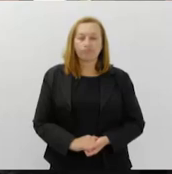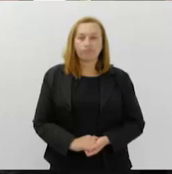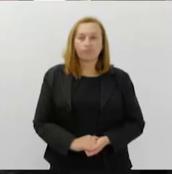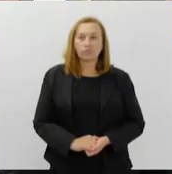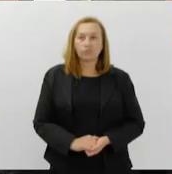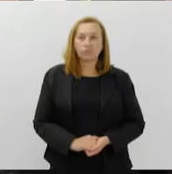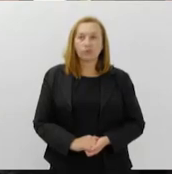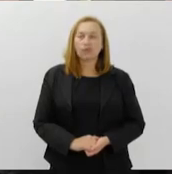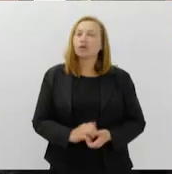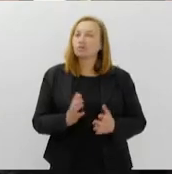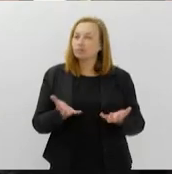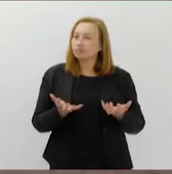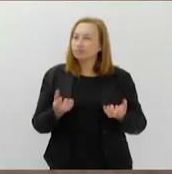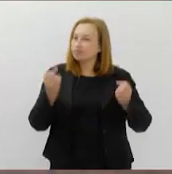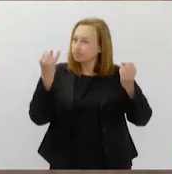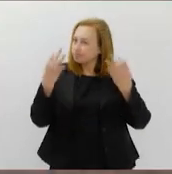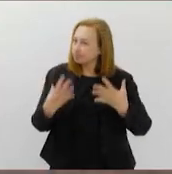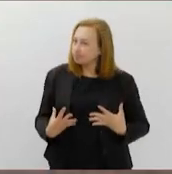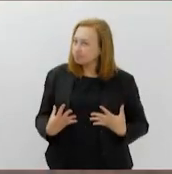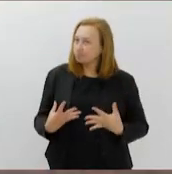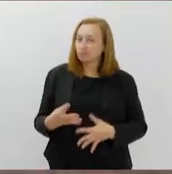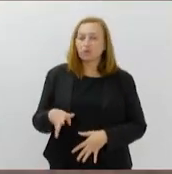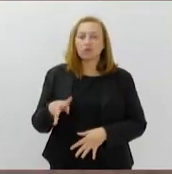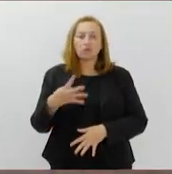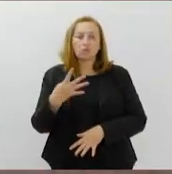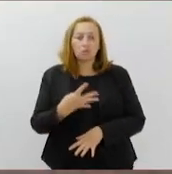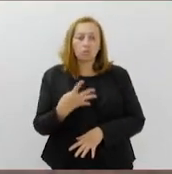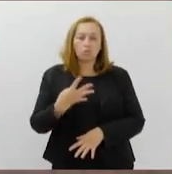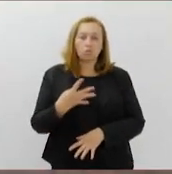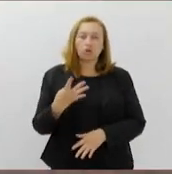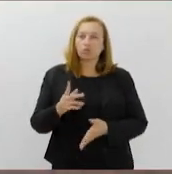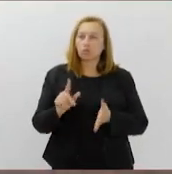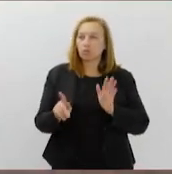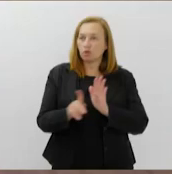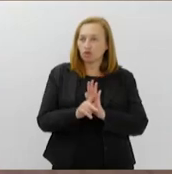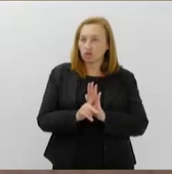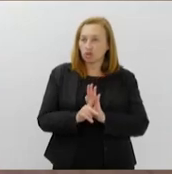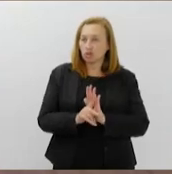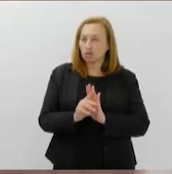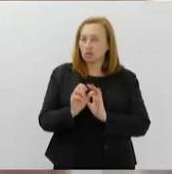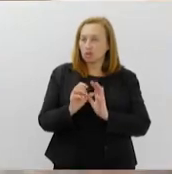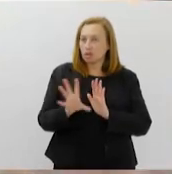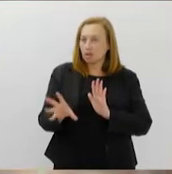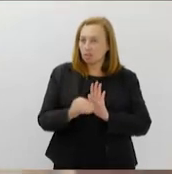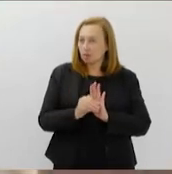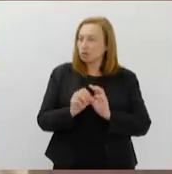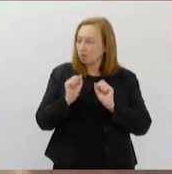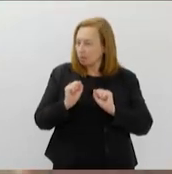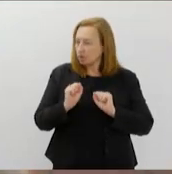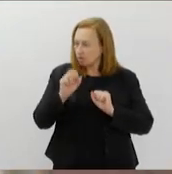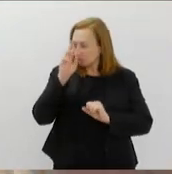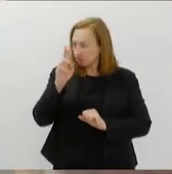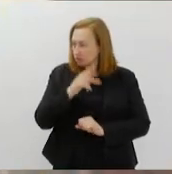queria dar uma explicação sobre esse quarto projeto da pauta. É possível, senhor presidente?